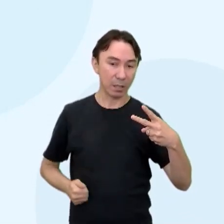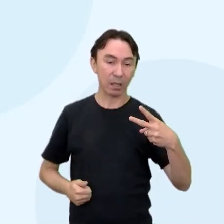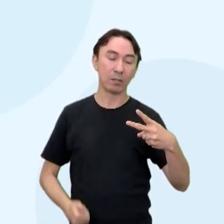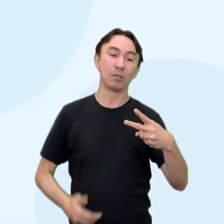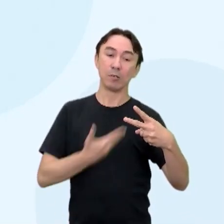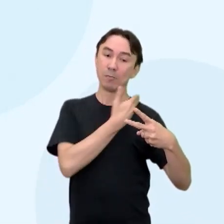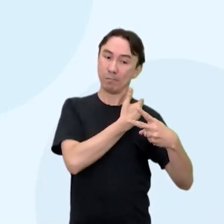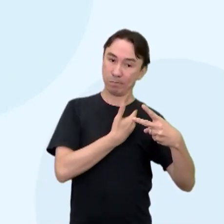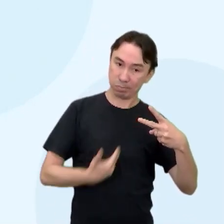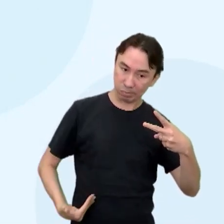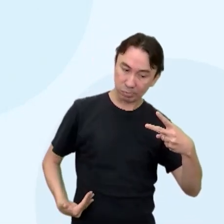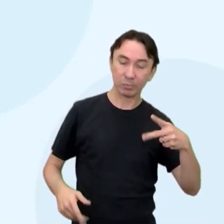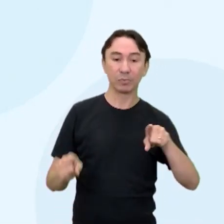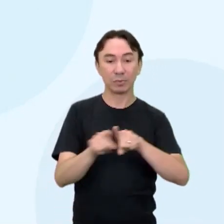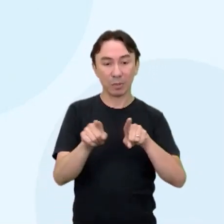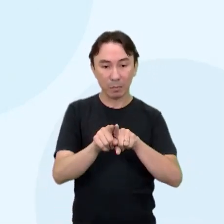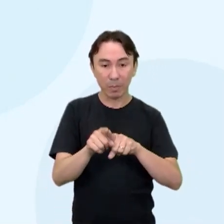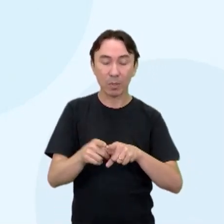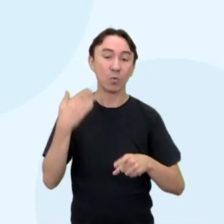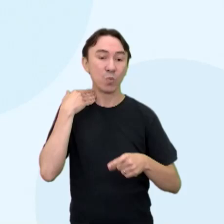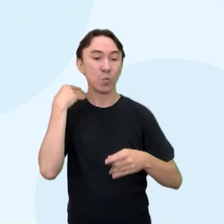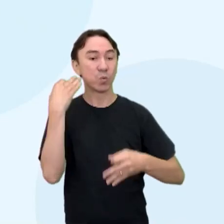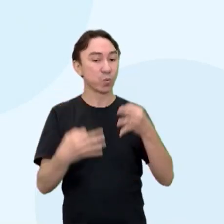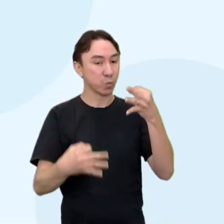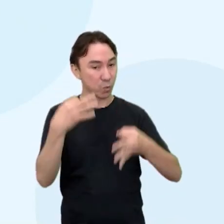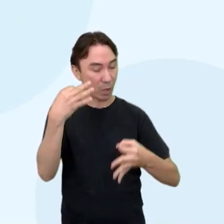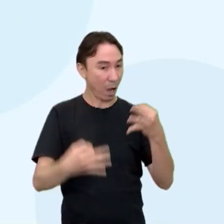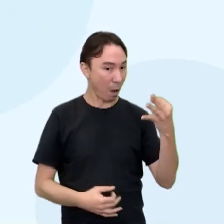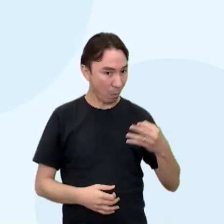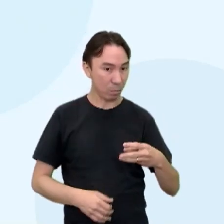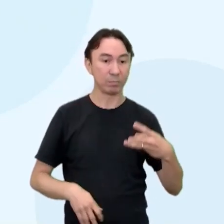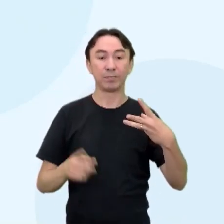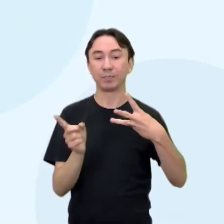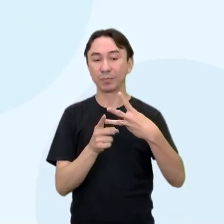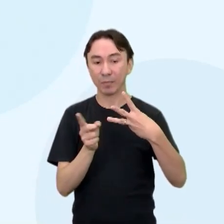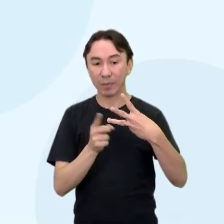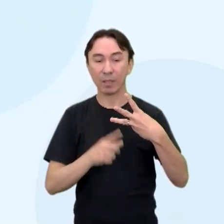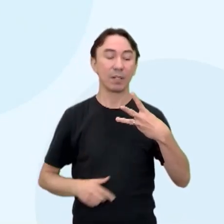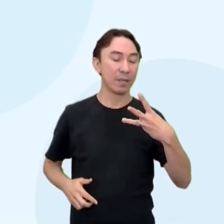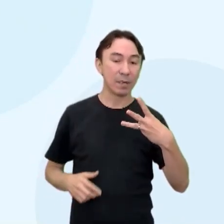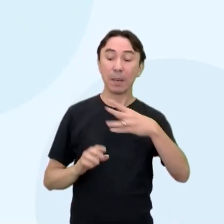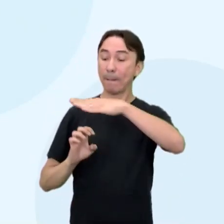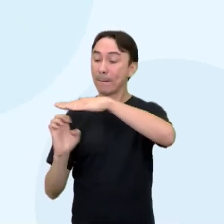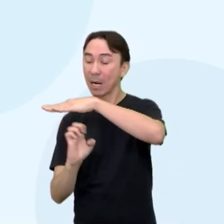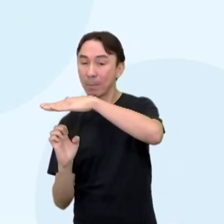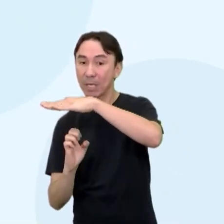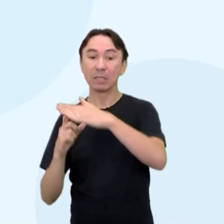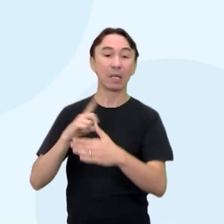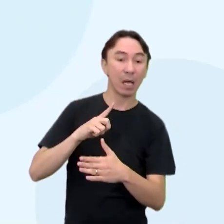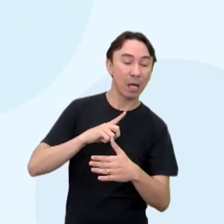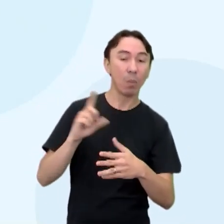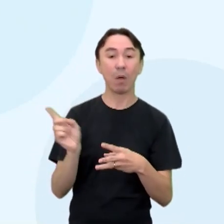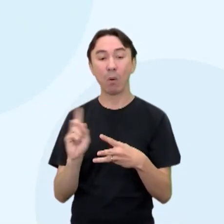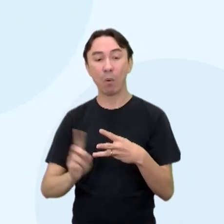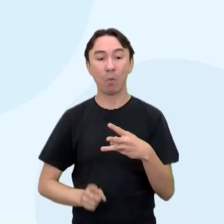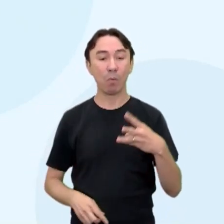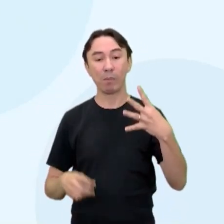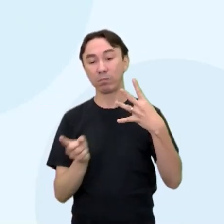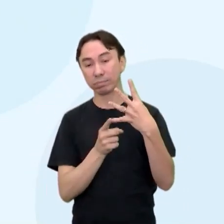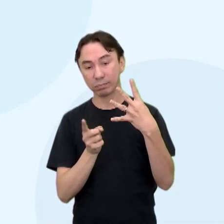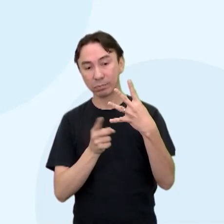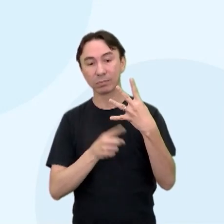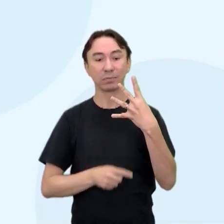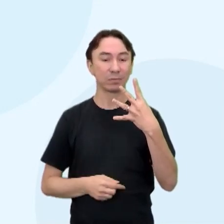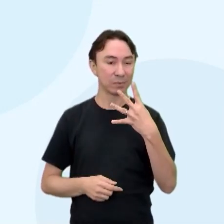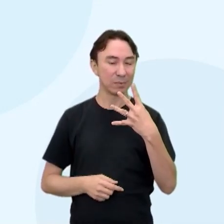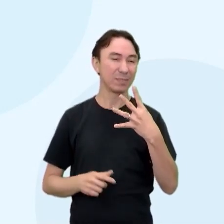Judiciário no nível federal, centralidade empresarial, presença de diferentes equipamentos